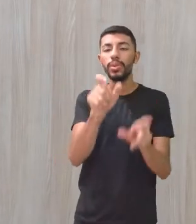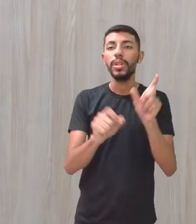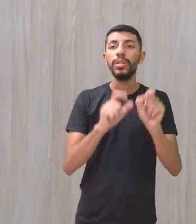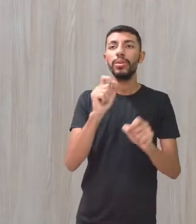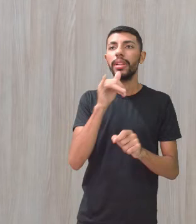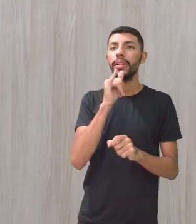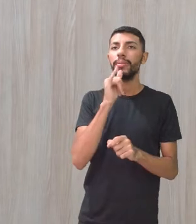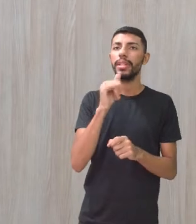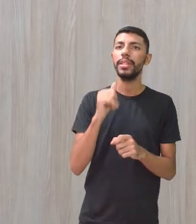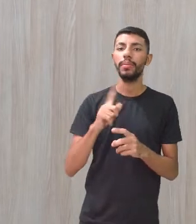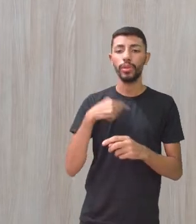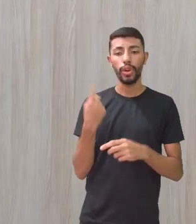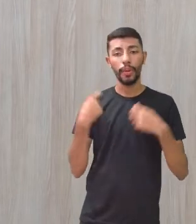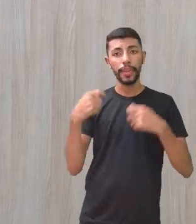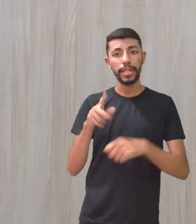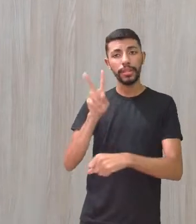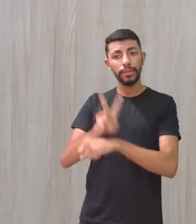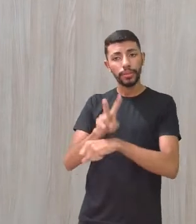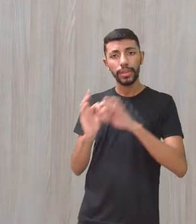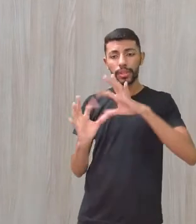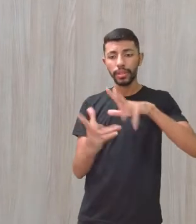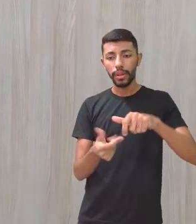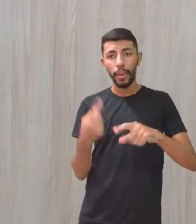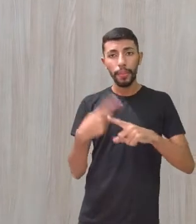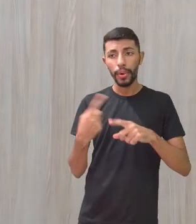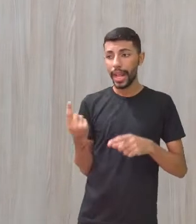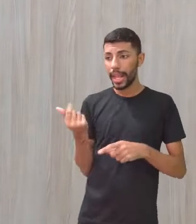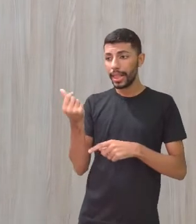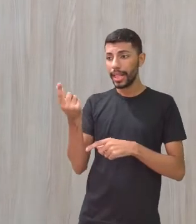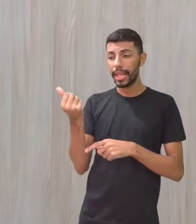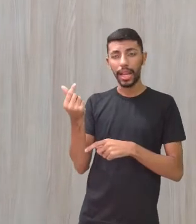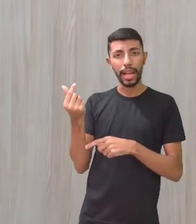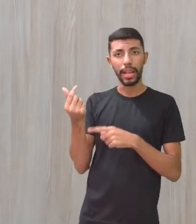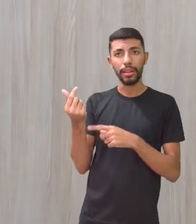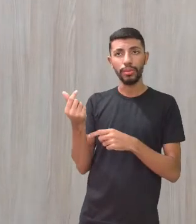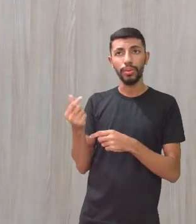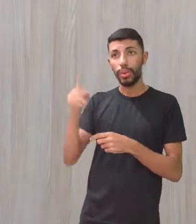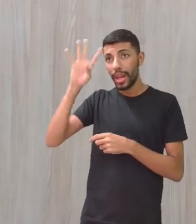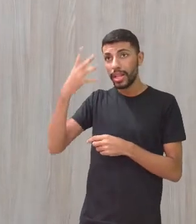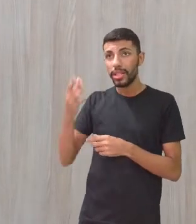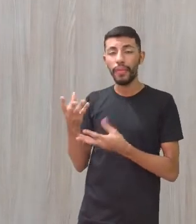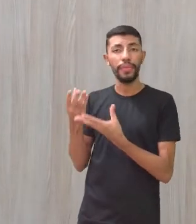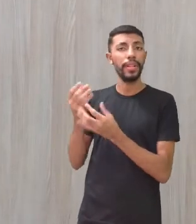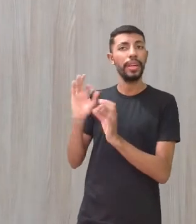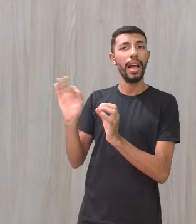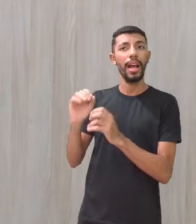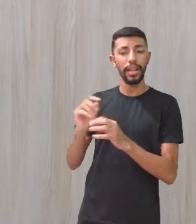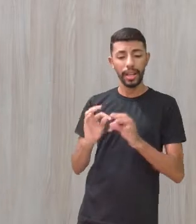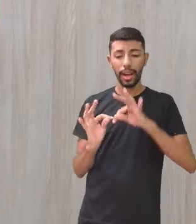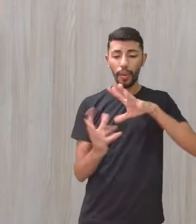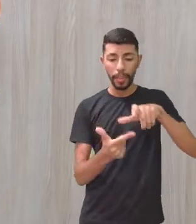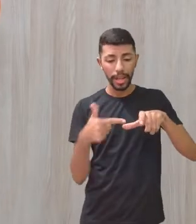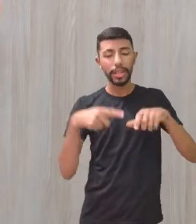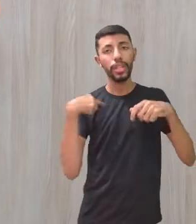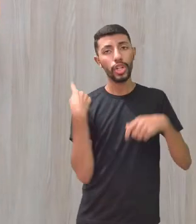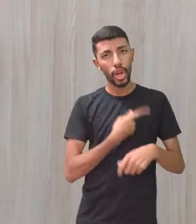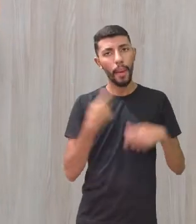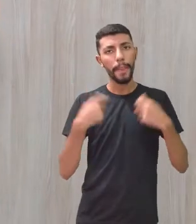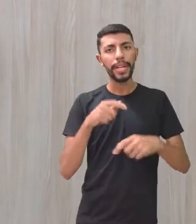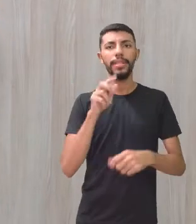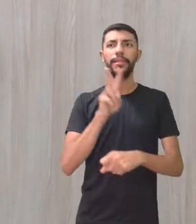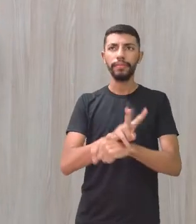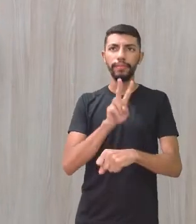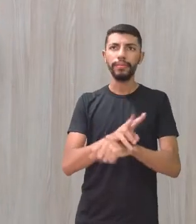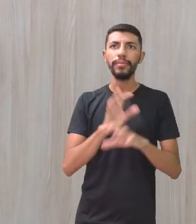para continuar a nossa existência, para continuar a nossa vida. A gente precisa do planeta, tá certo? Também legal. A gente percebe